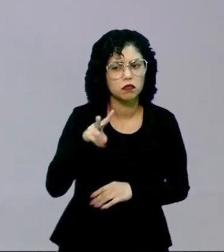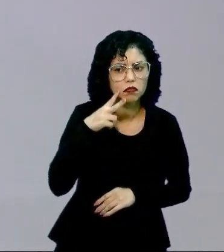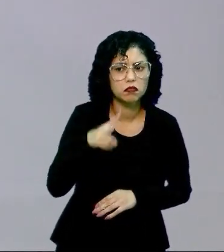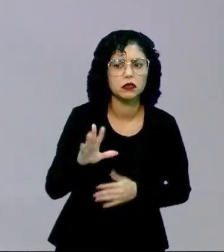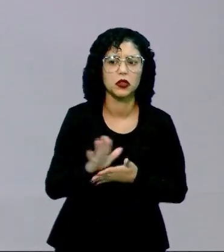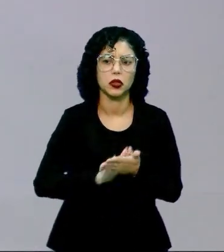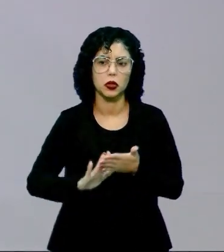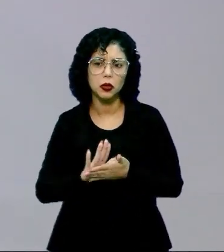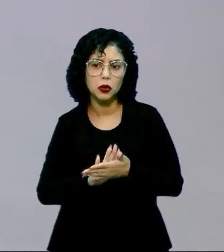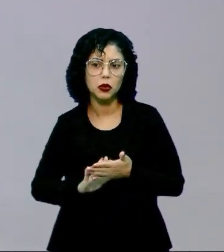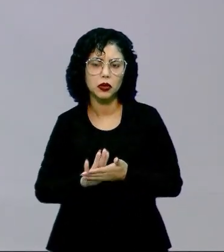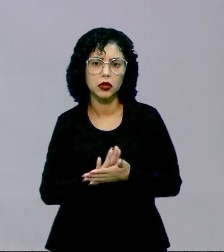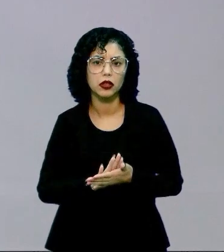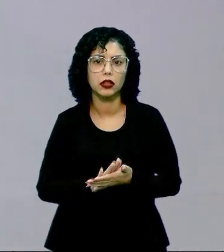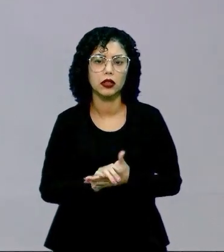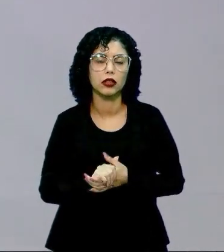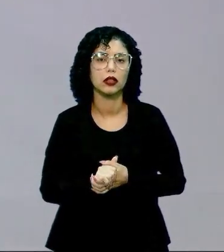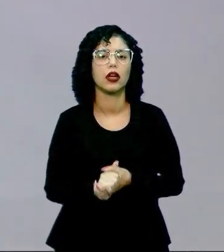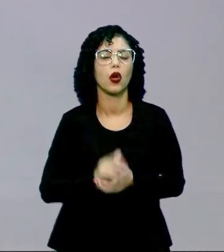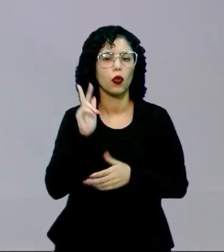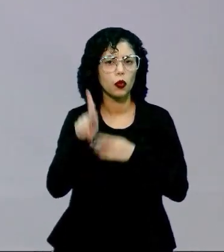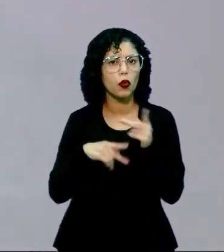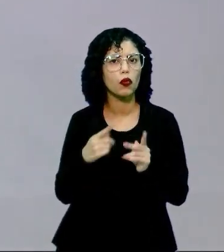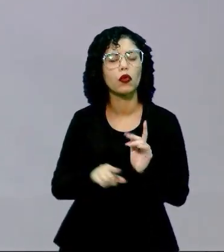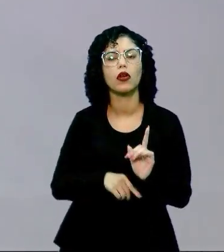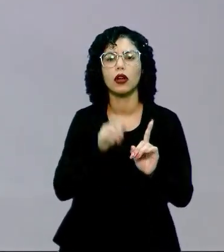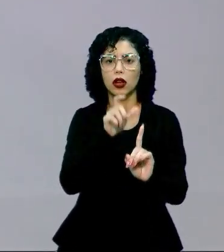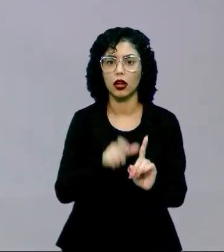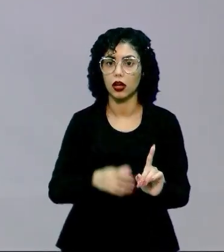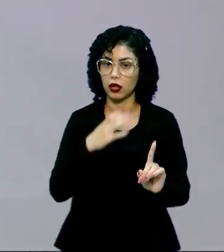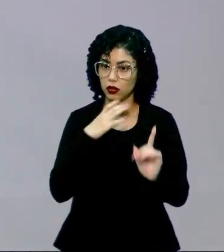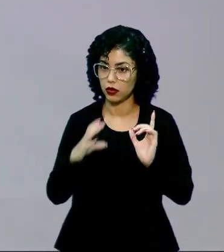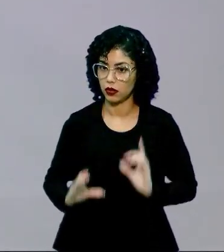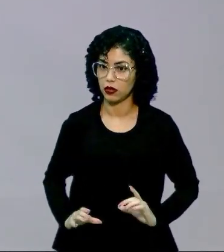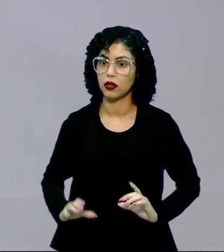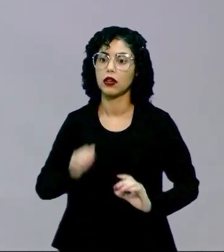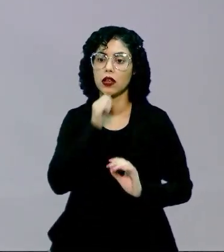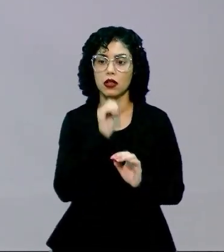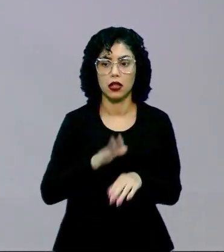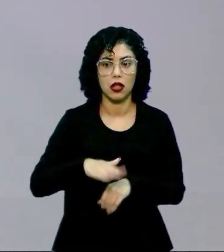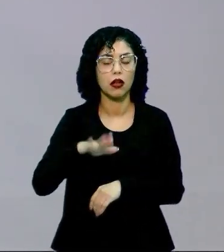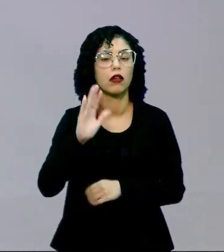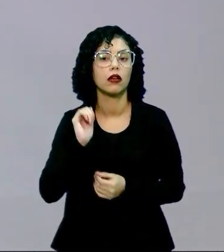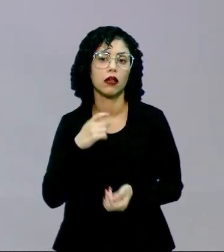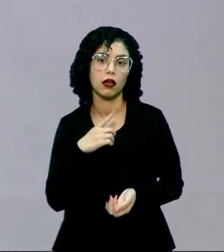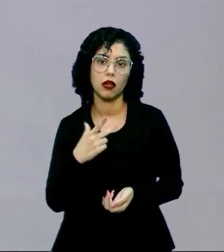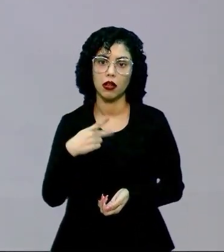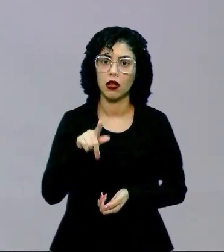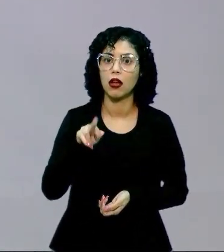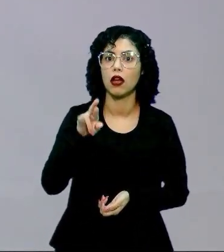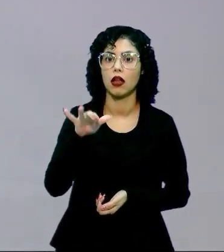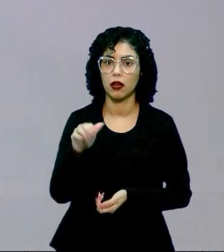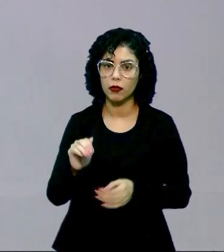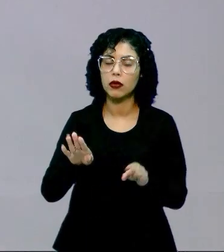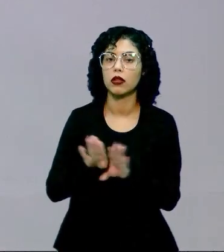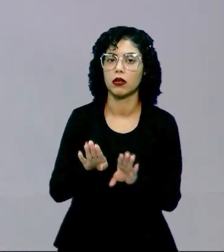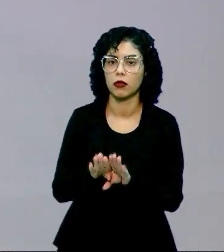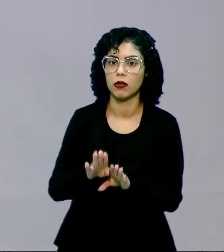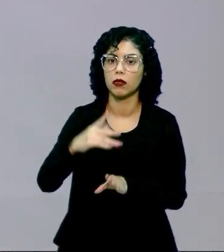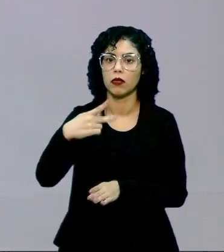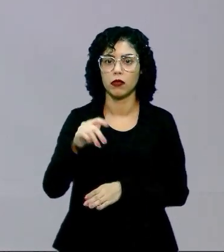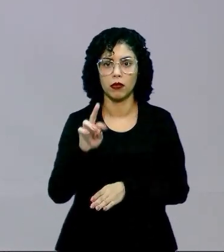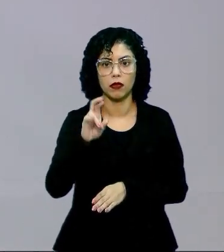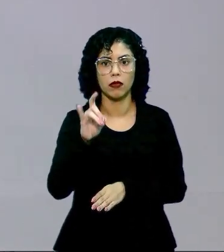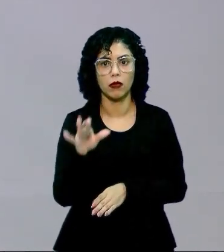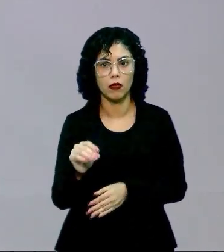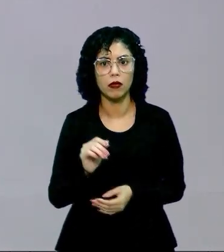ele não tinha participação, né? O povo era representado pelos cidadãos, né? E dentre esses cidadãos tinha os plebeus e os